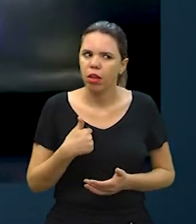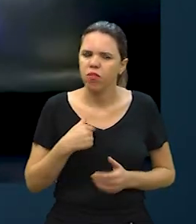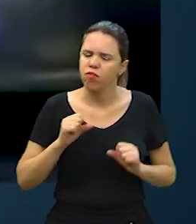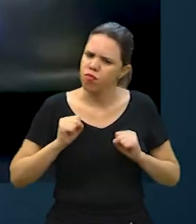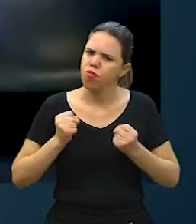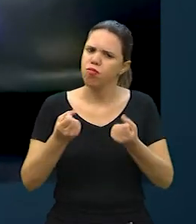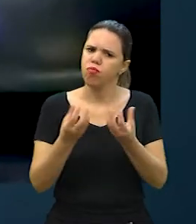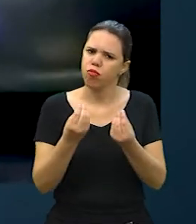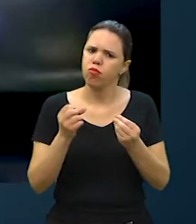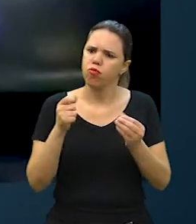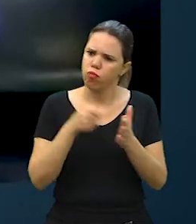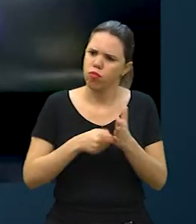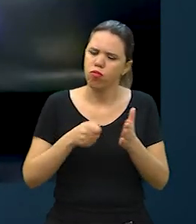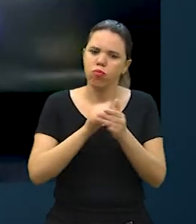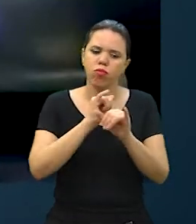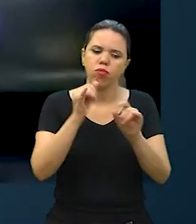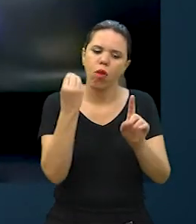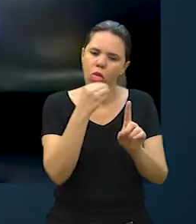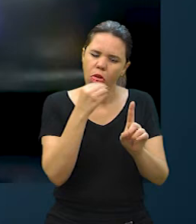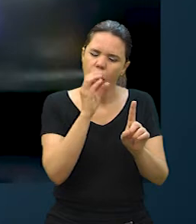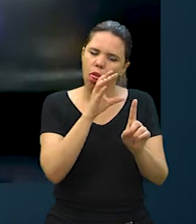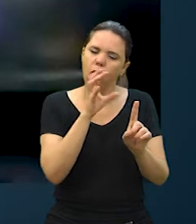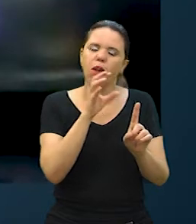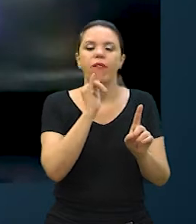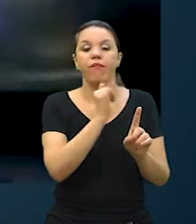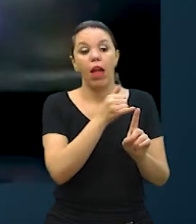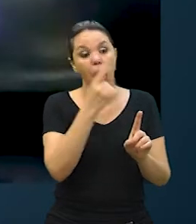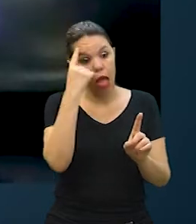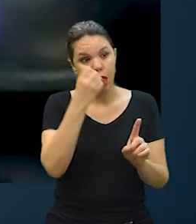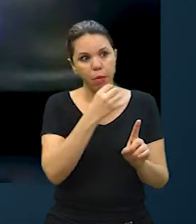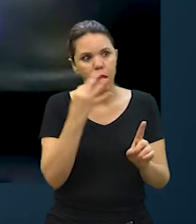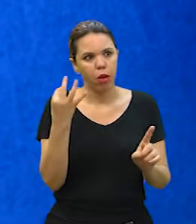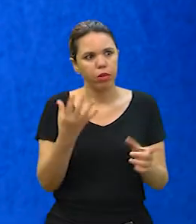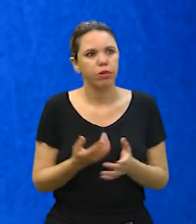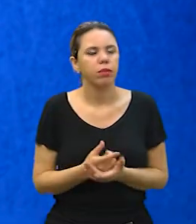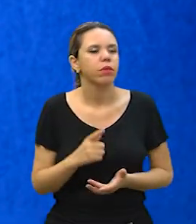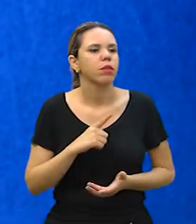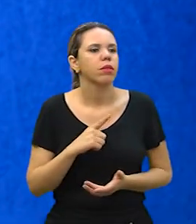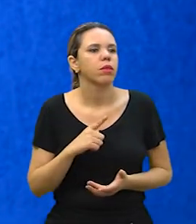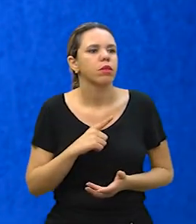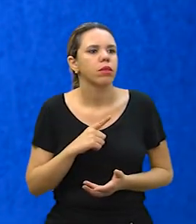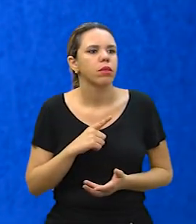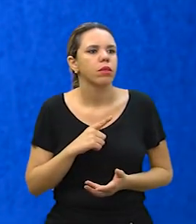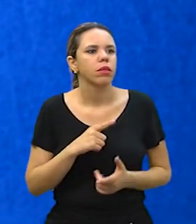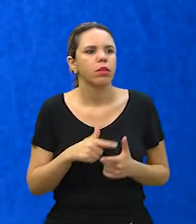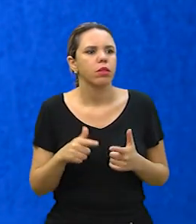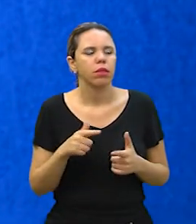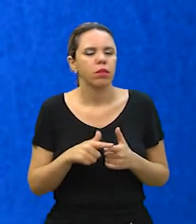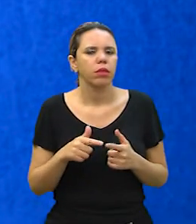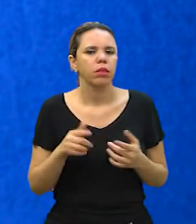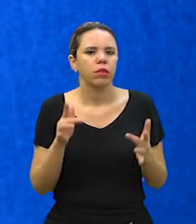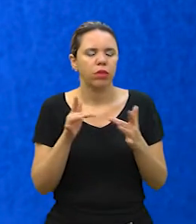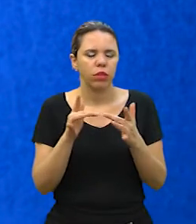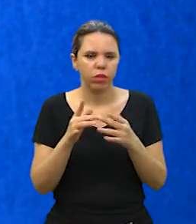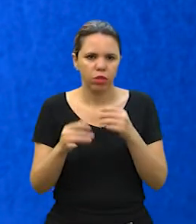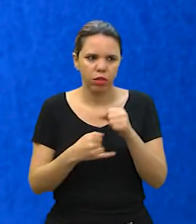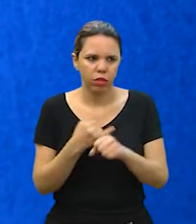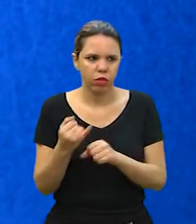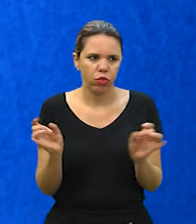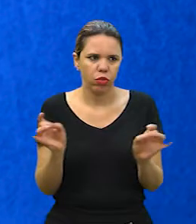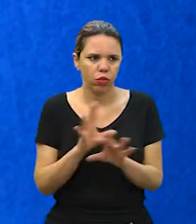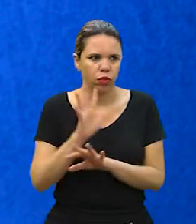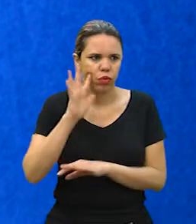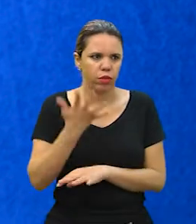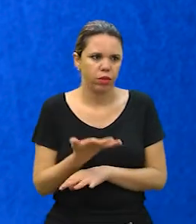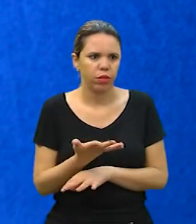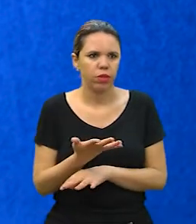eu me esforcei um monte para convencê-lo e dizer que essa ideia era boa. Bom, a gente teve um breve problema de conexão, mas já